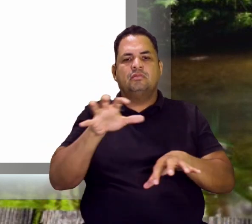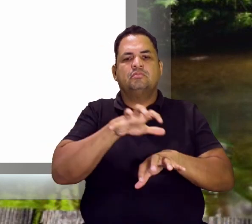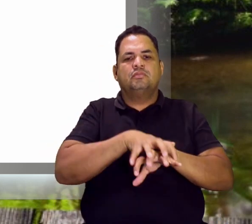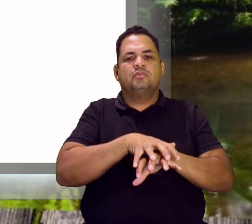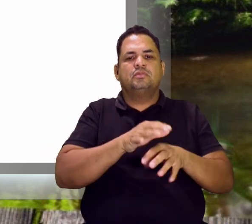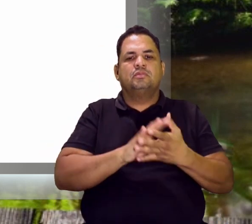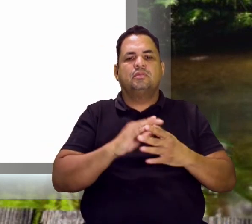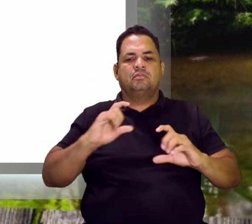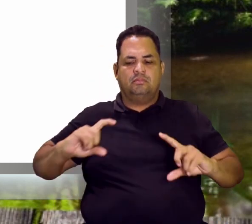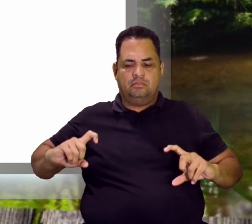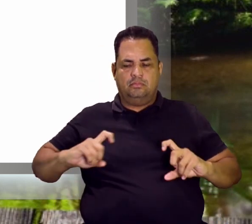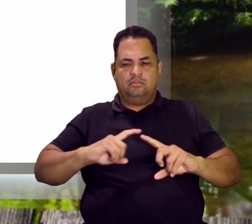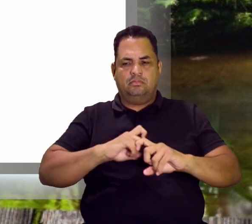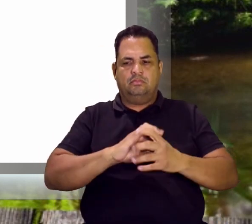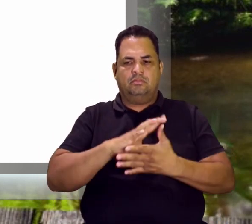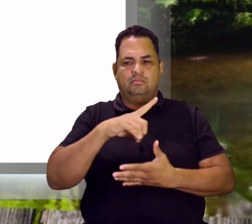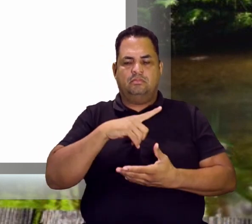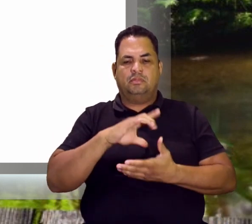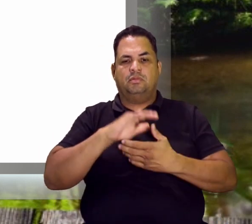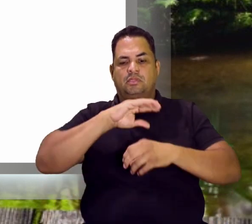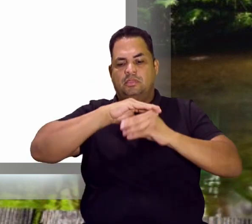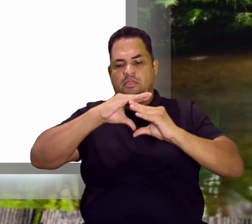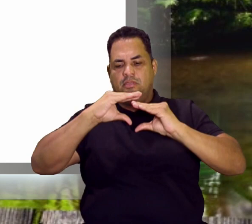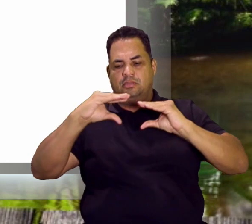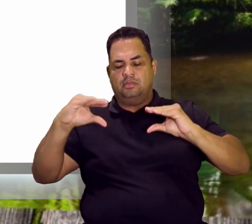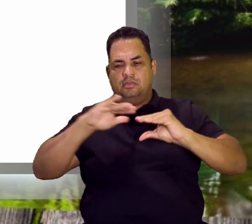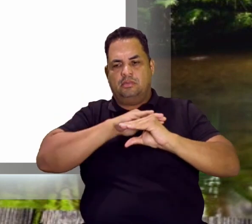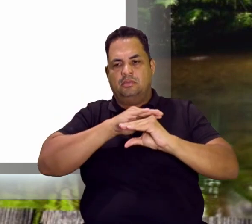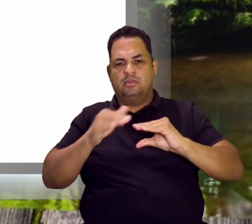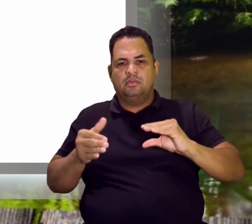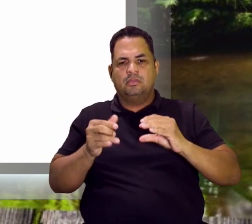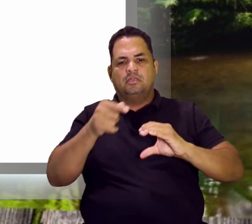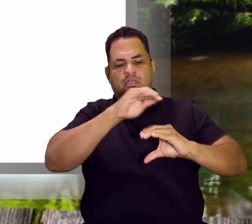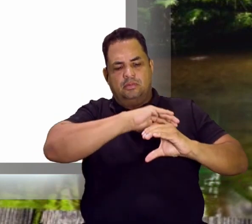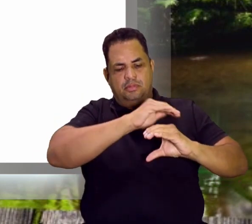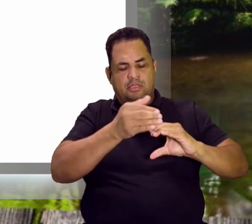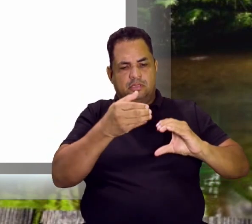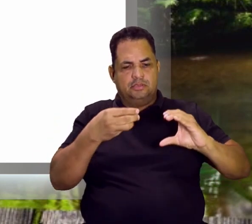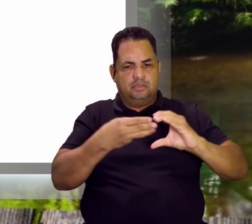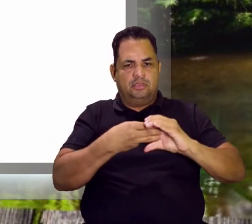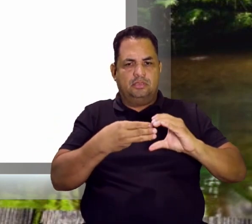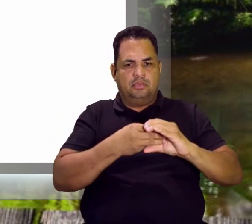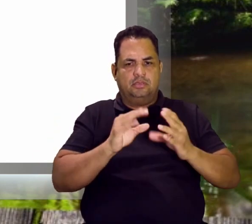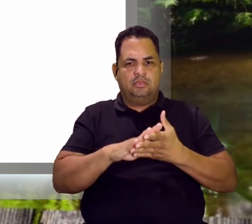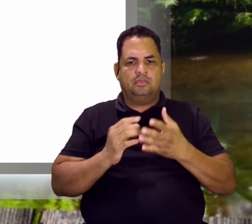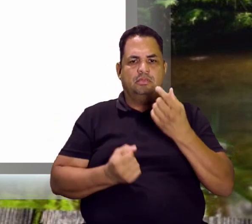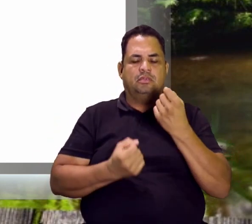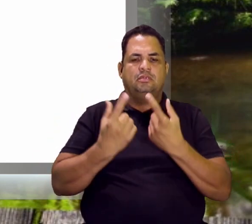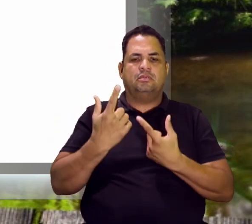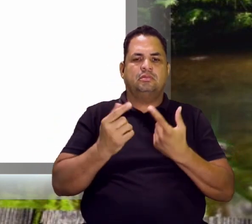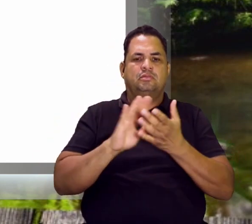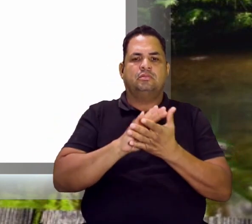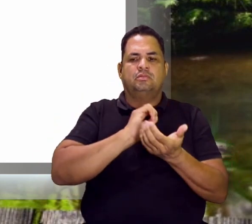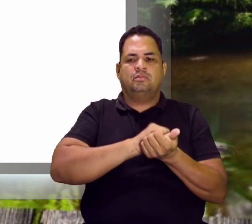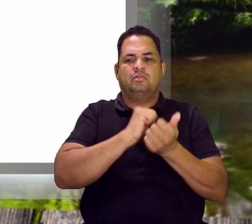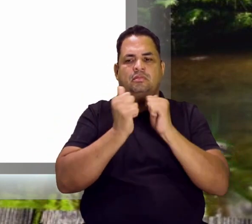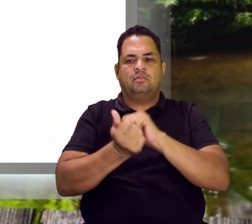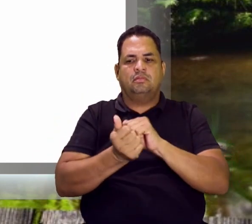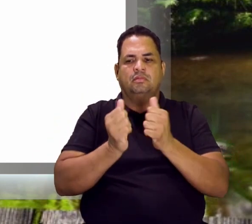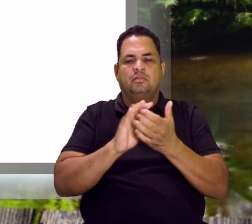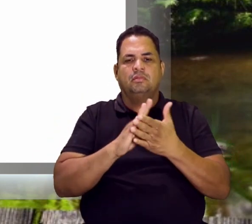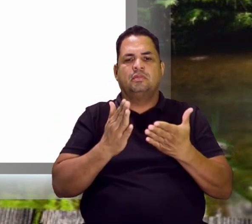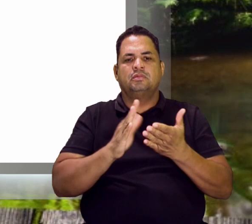Elas também têm algumas capsuladas e têm a parede celular. Então, algumas vão ter uma adaptação